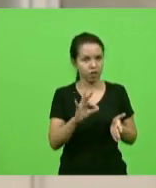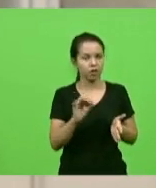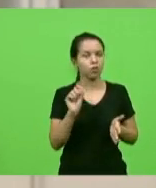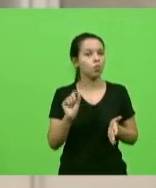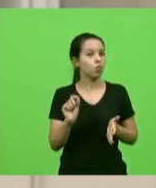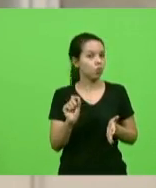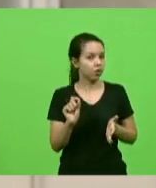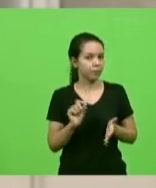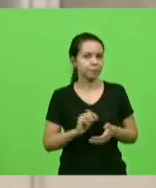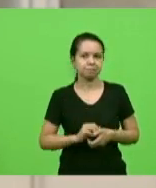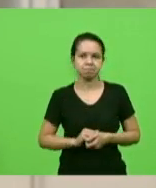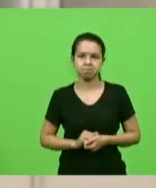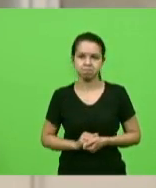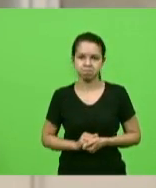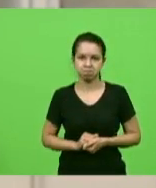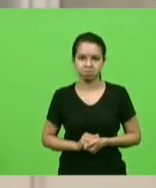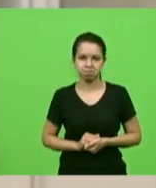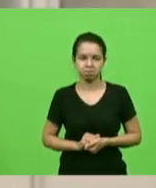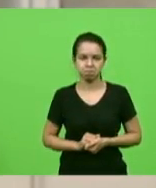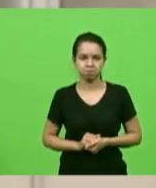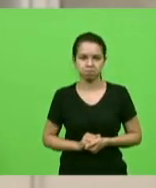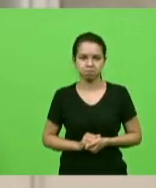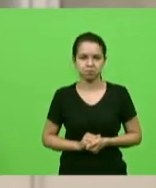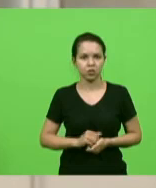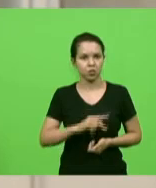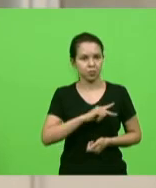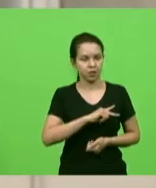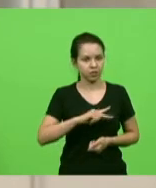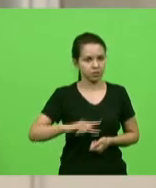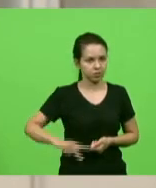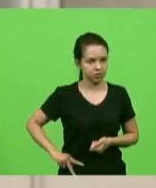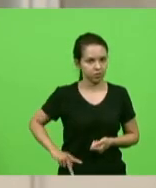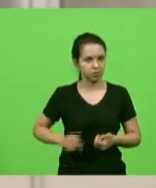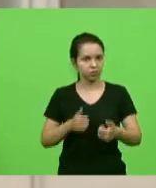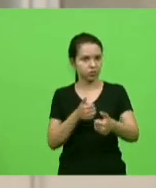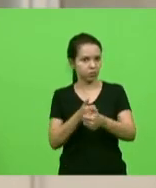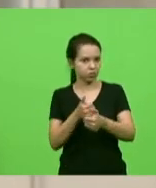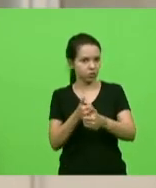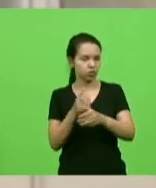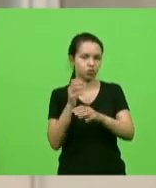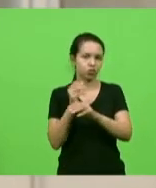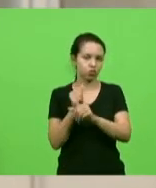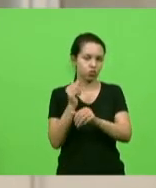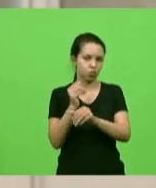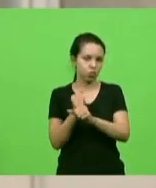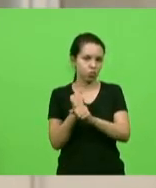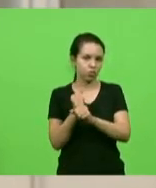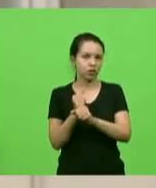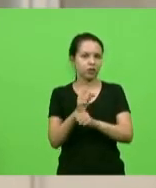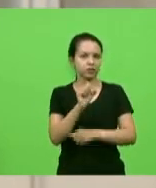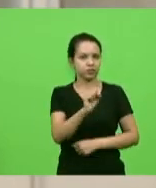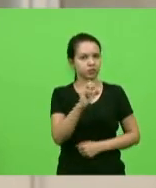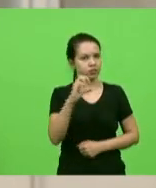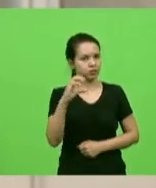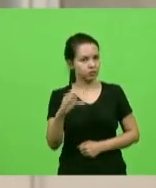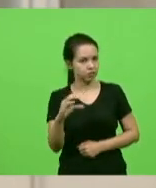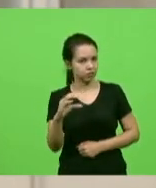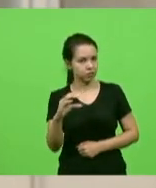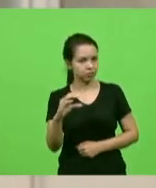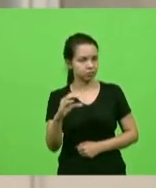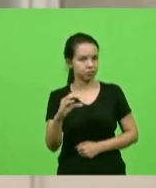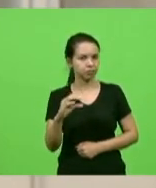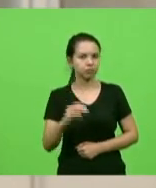B que é o presidente do Tribunal de Contas de Santa